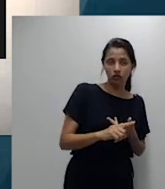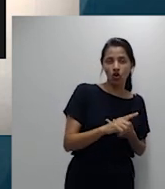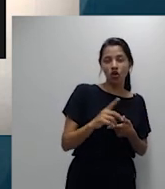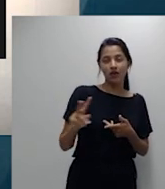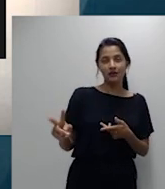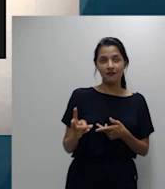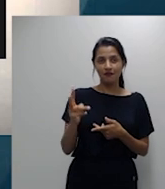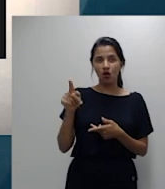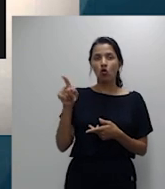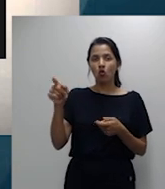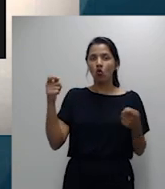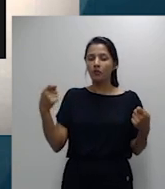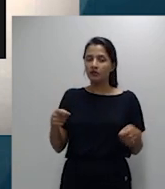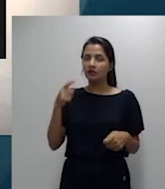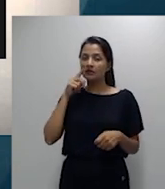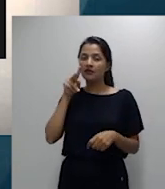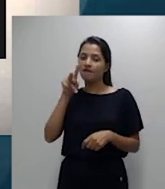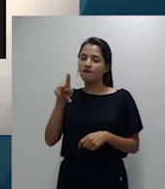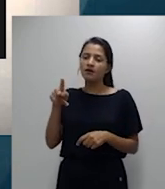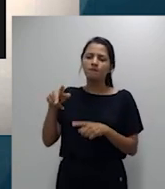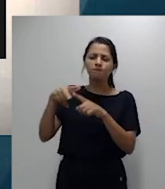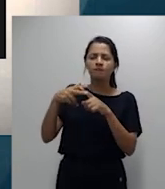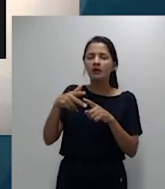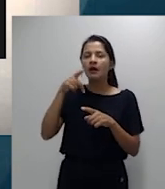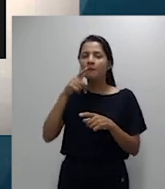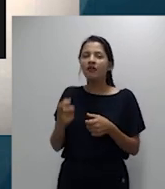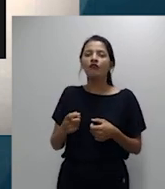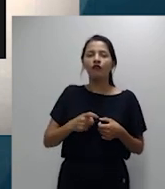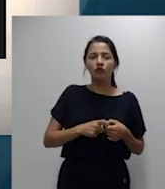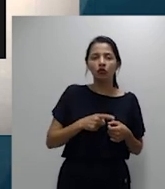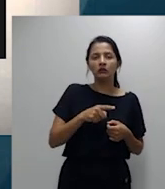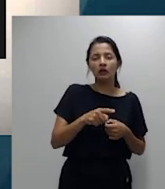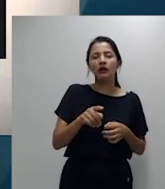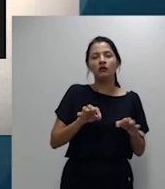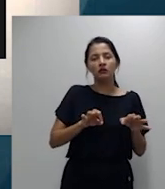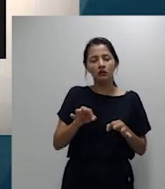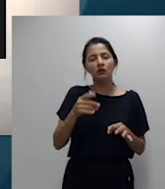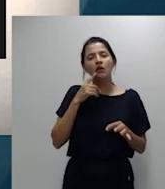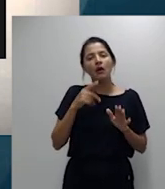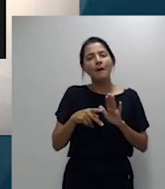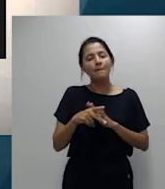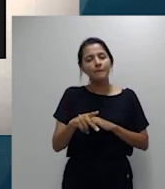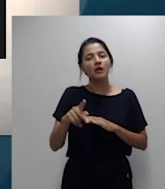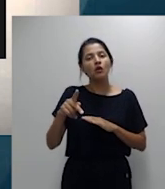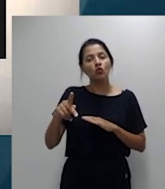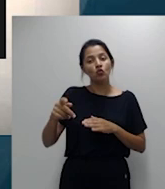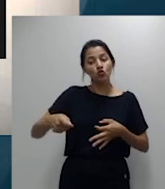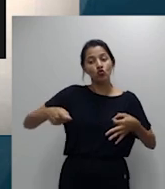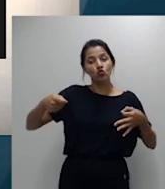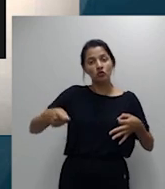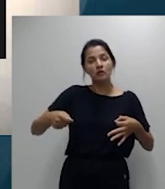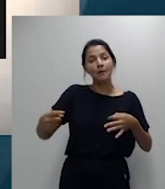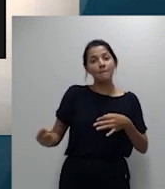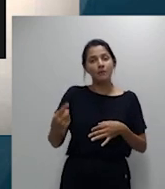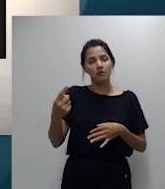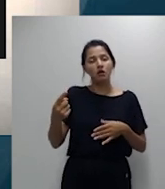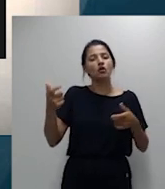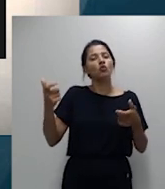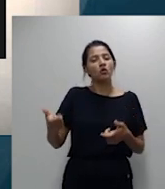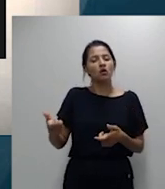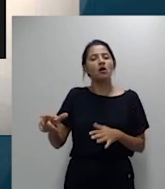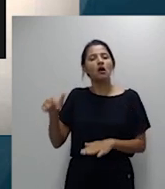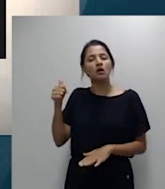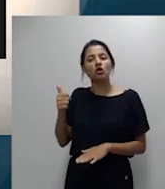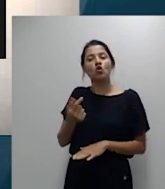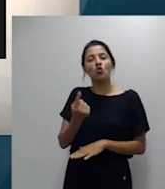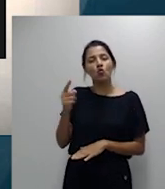deve ser revisto para retornar ao patamar em estabelecido pelo juízo de primeiro grau em um por cento do valor da